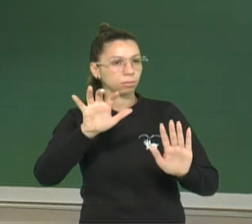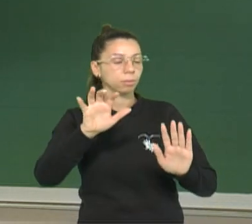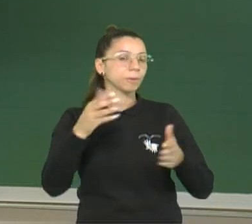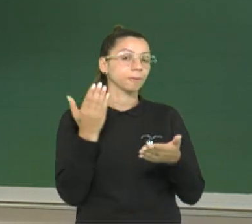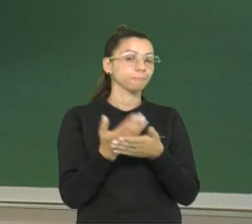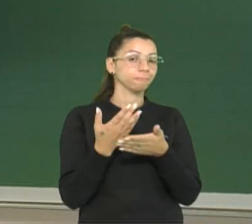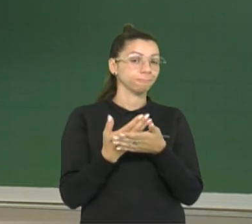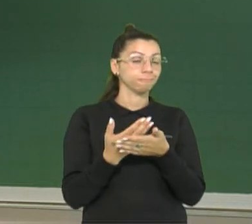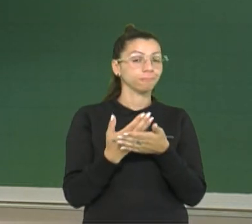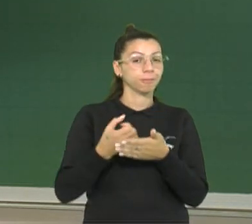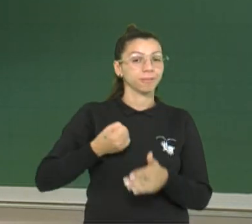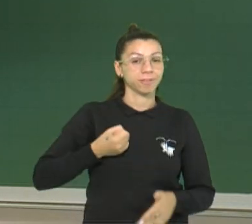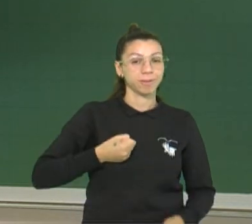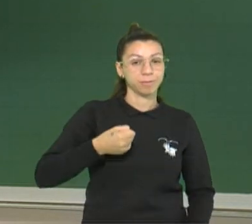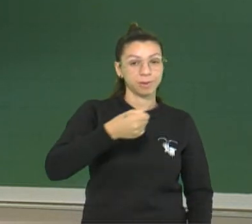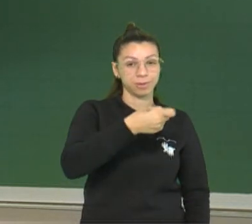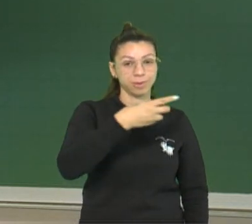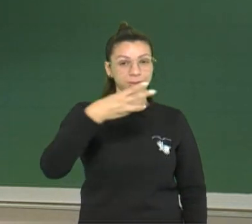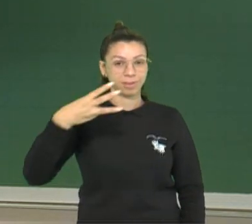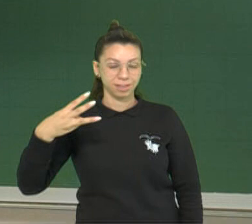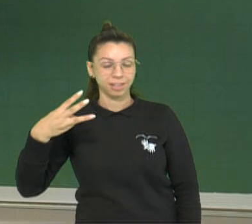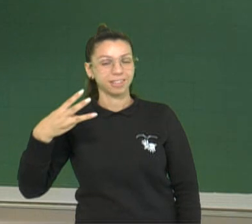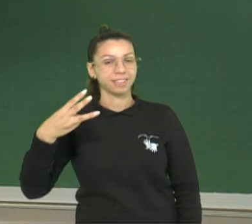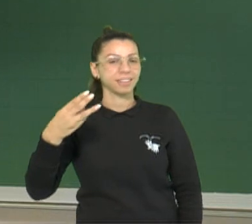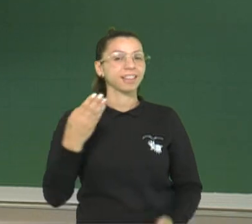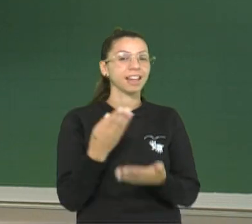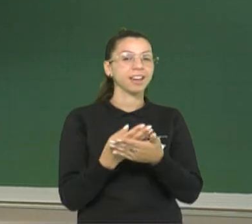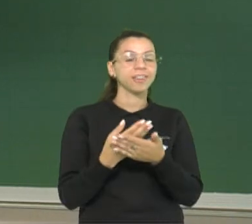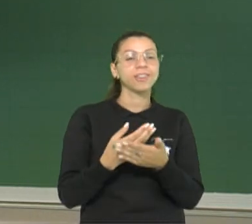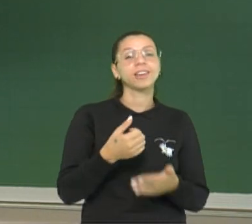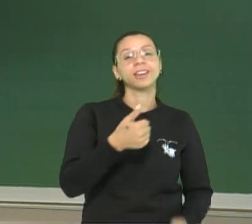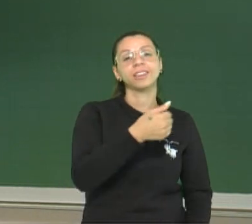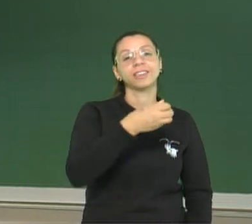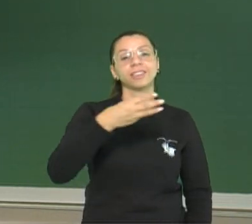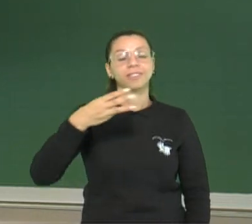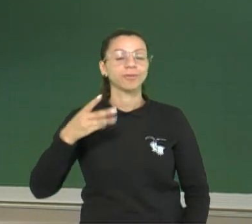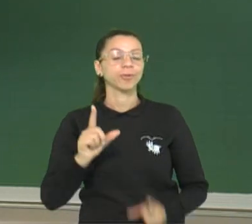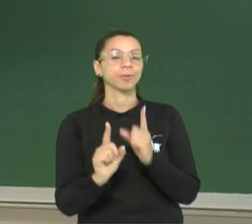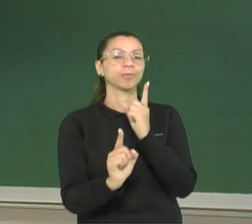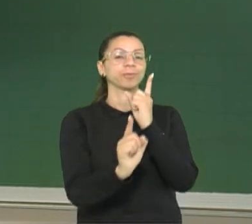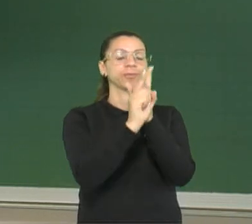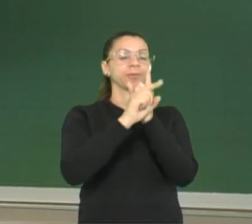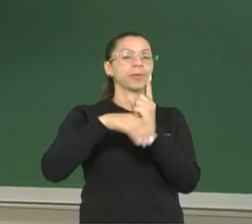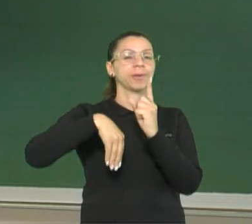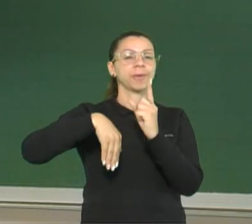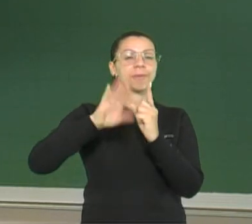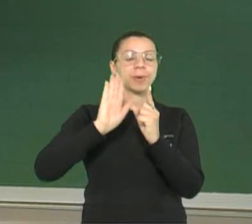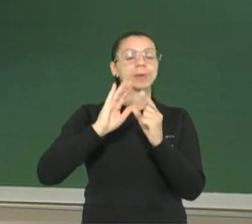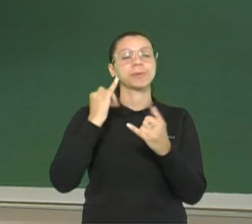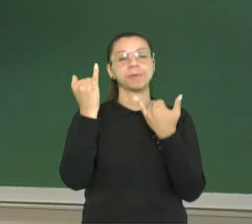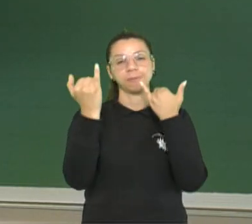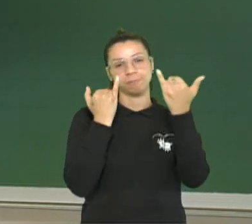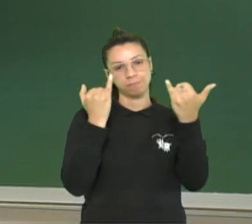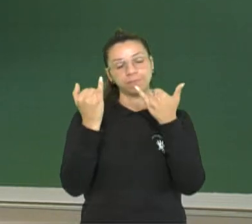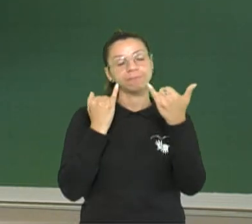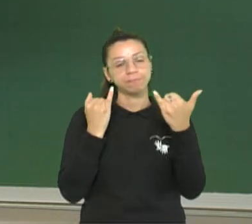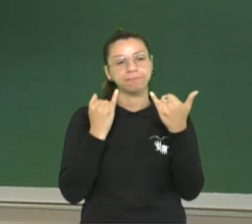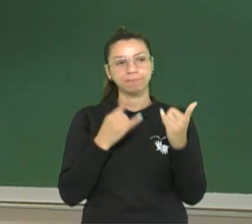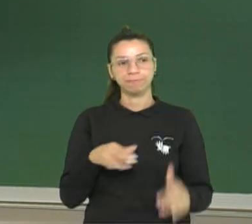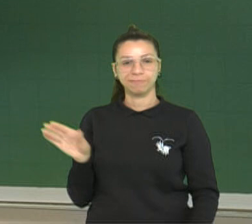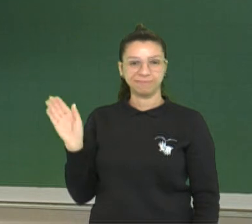aula número 13 para você. Você vai lá na aula número 13 e vai encontrar mais informações sobre as